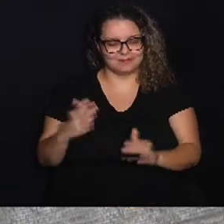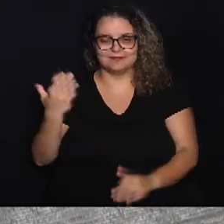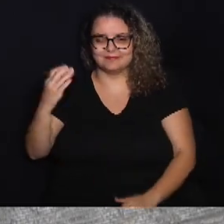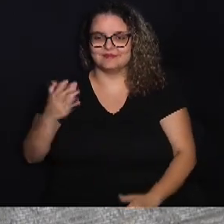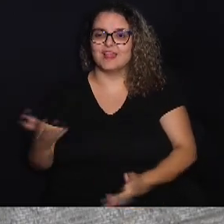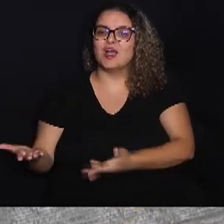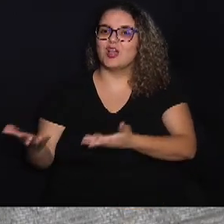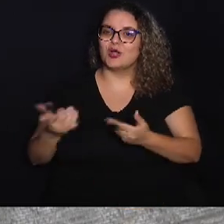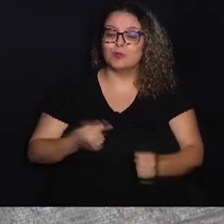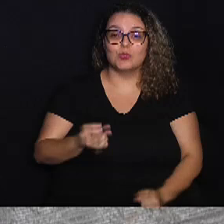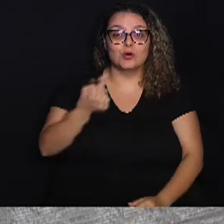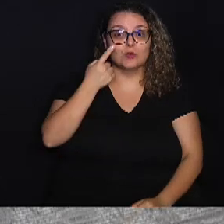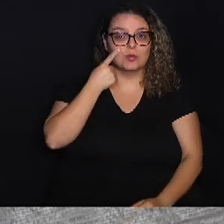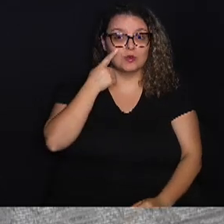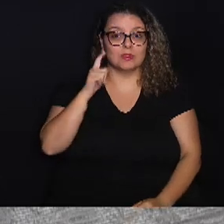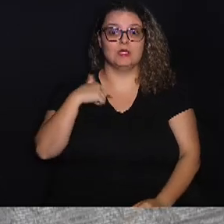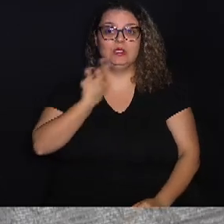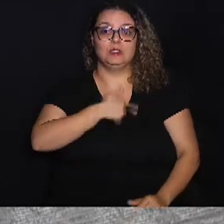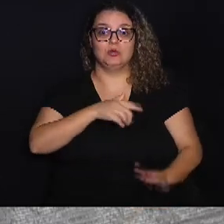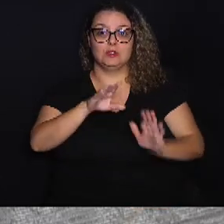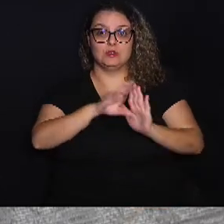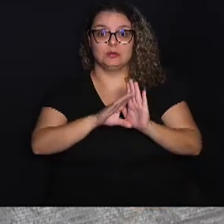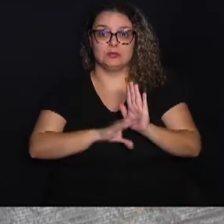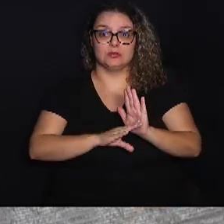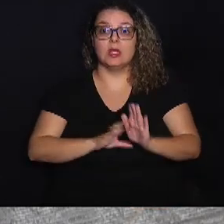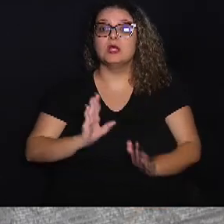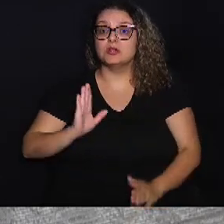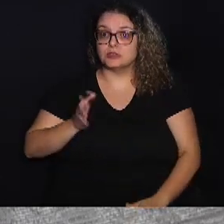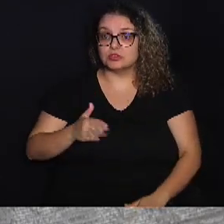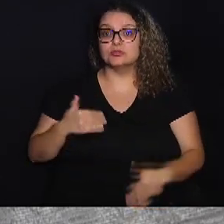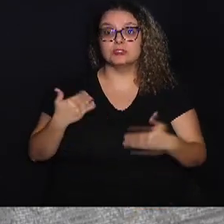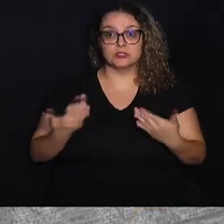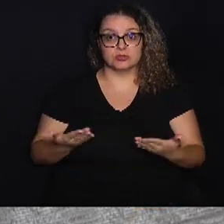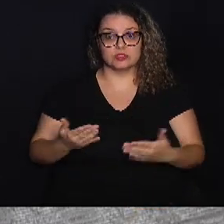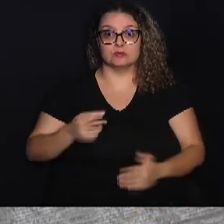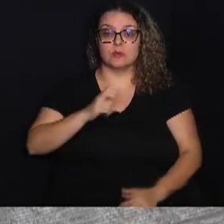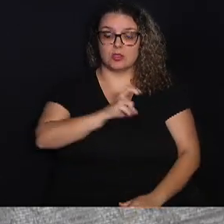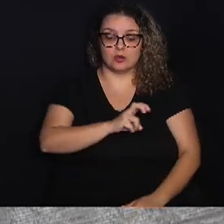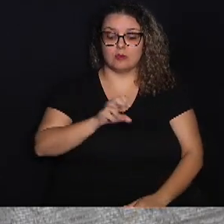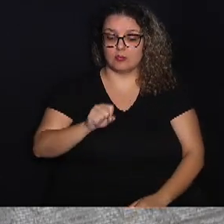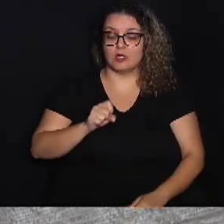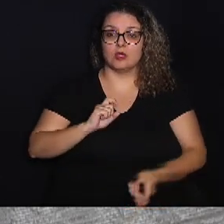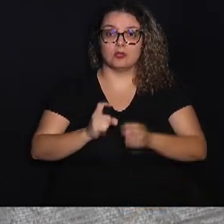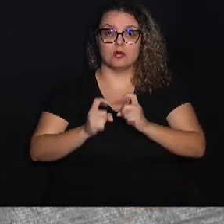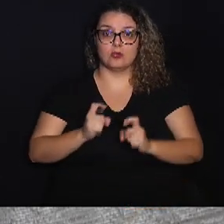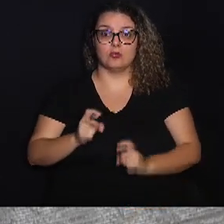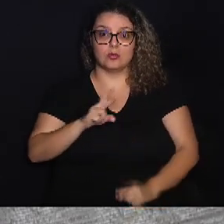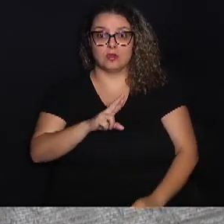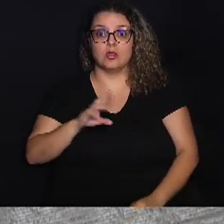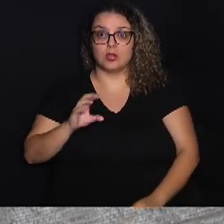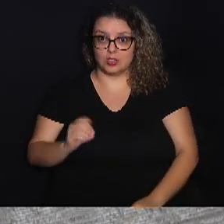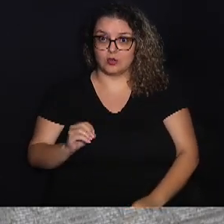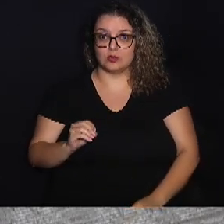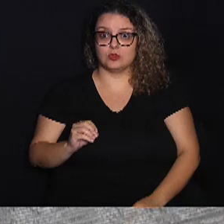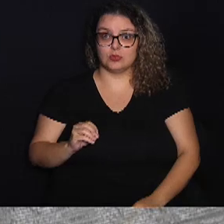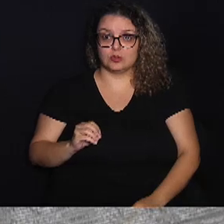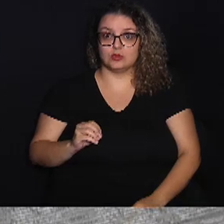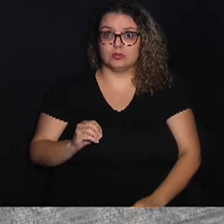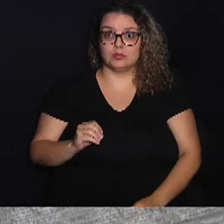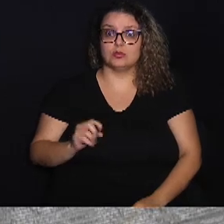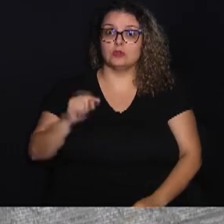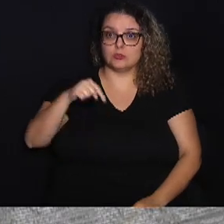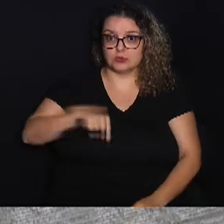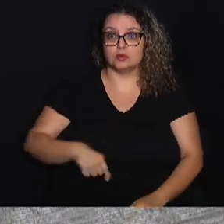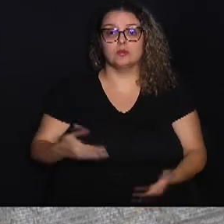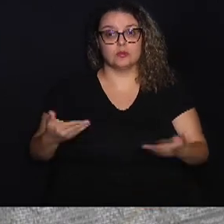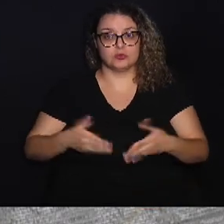para conferir a nossa programação em instantes então 58ª reunião ordinária nesta